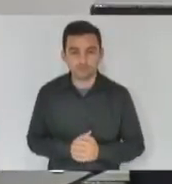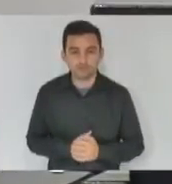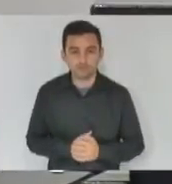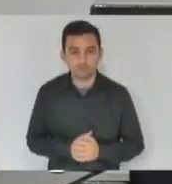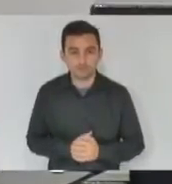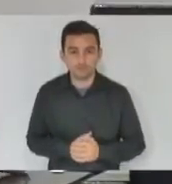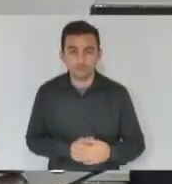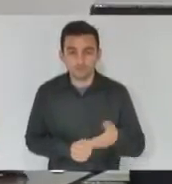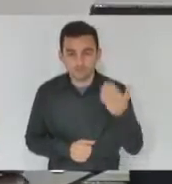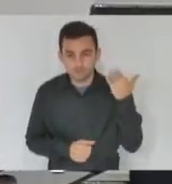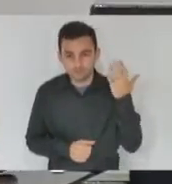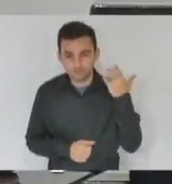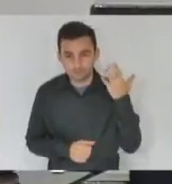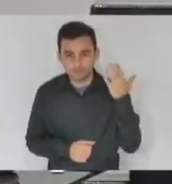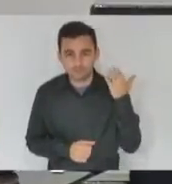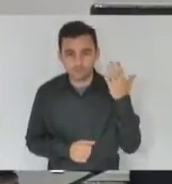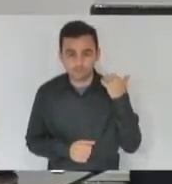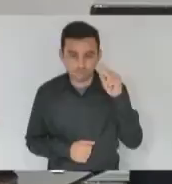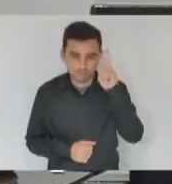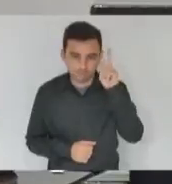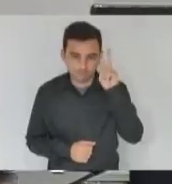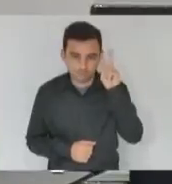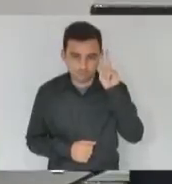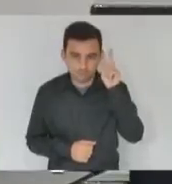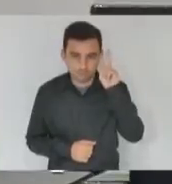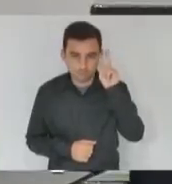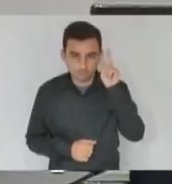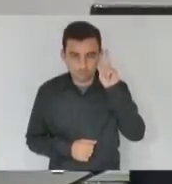última segunda-feira.